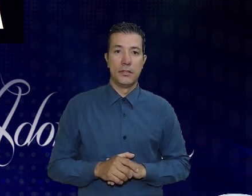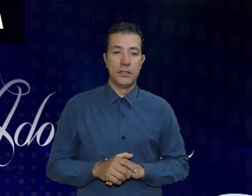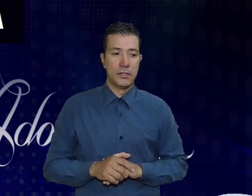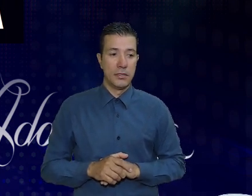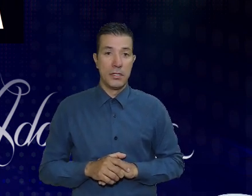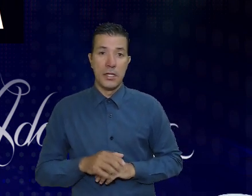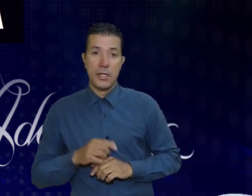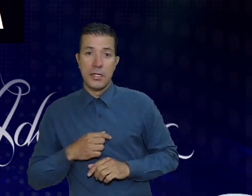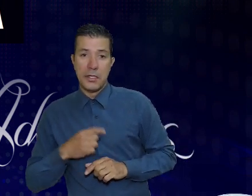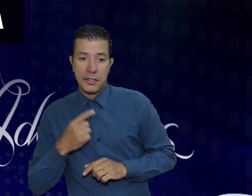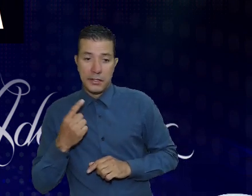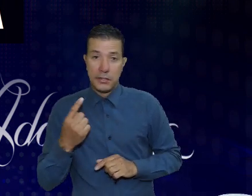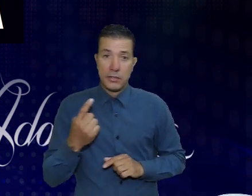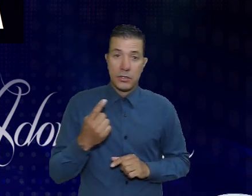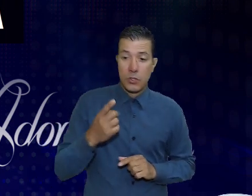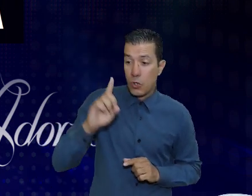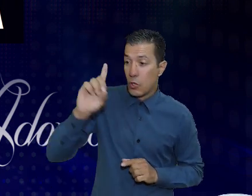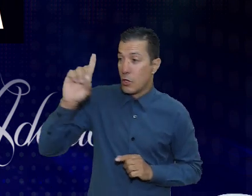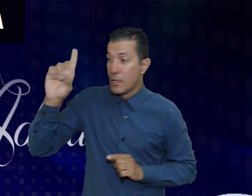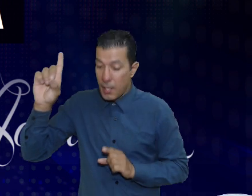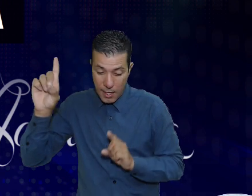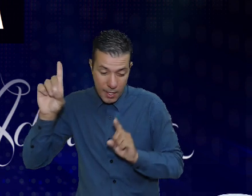Contigo eu ando em